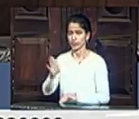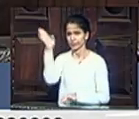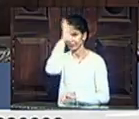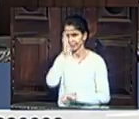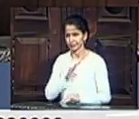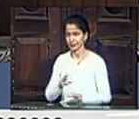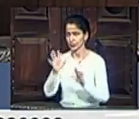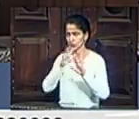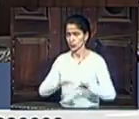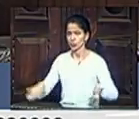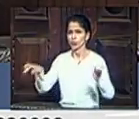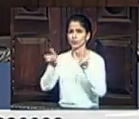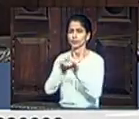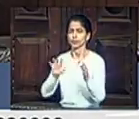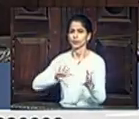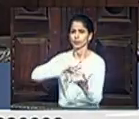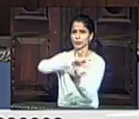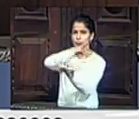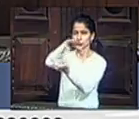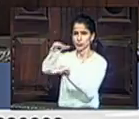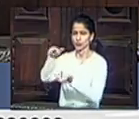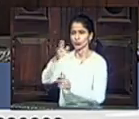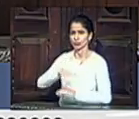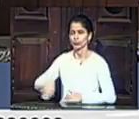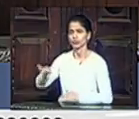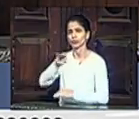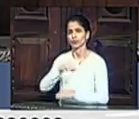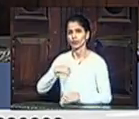discutindo hoje. Eu tenho 52 anos,